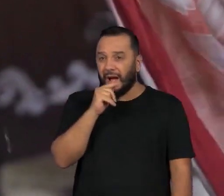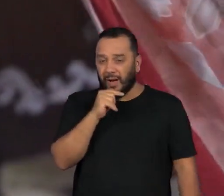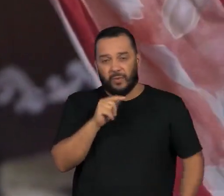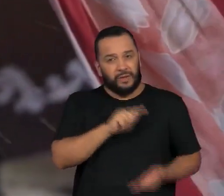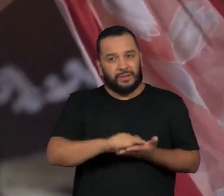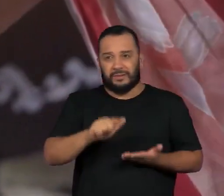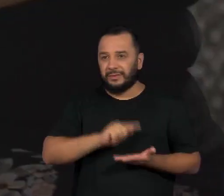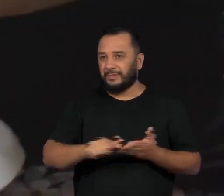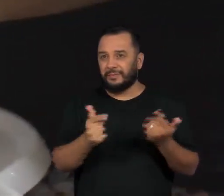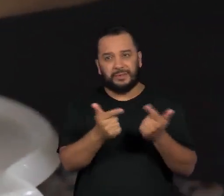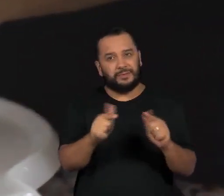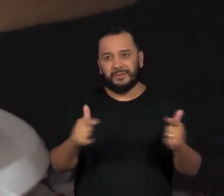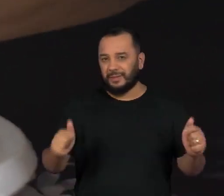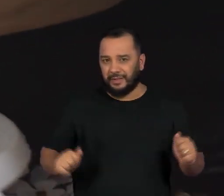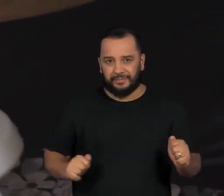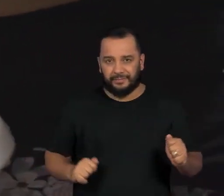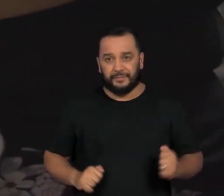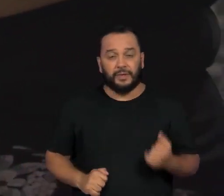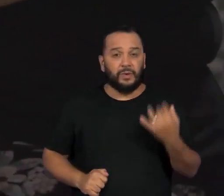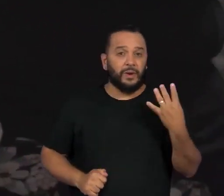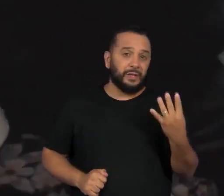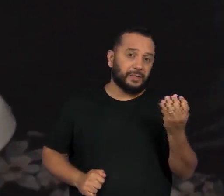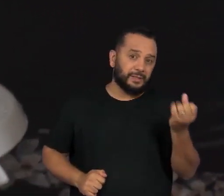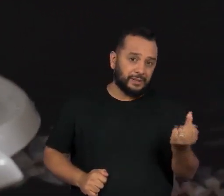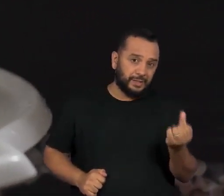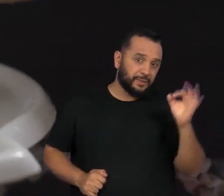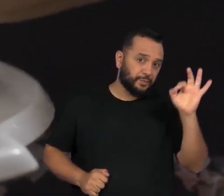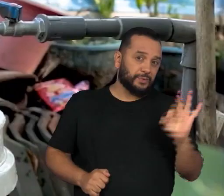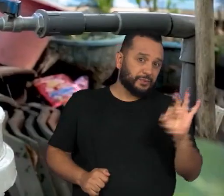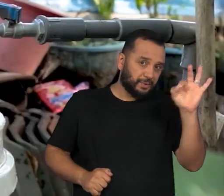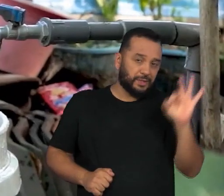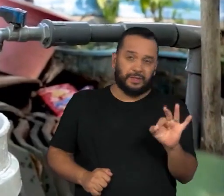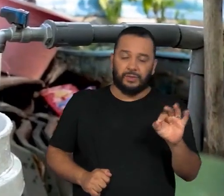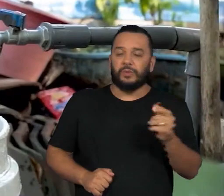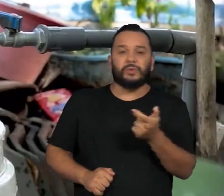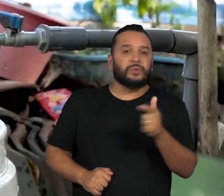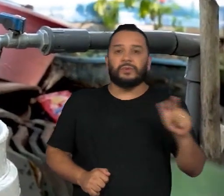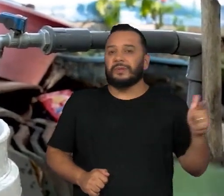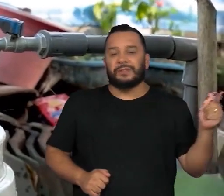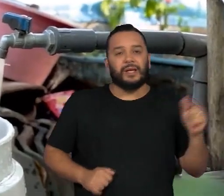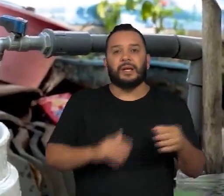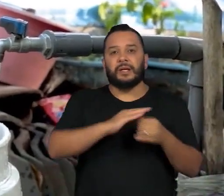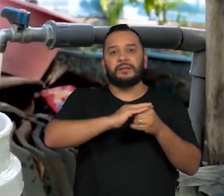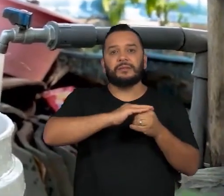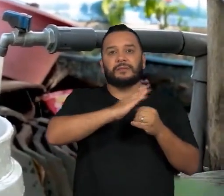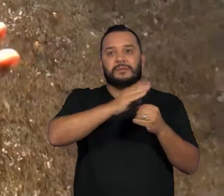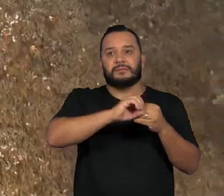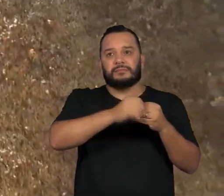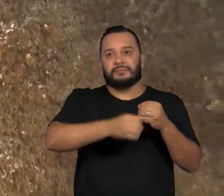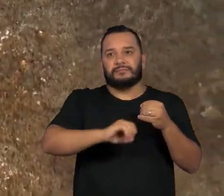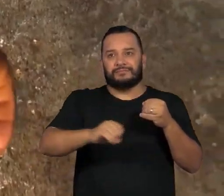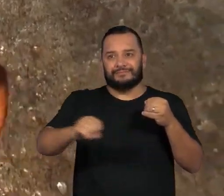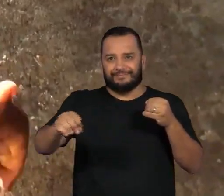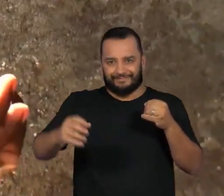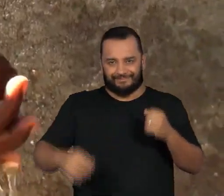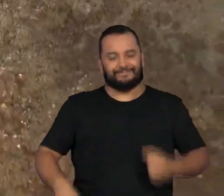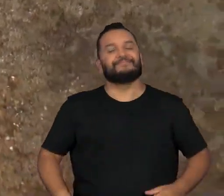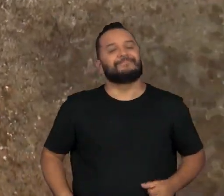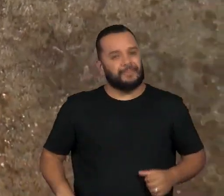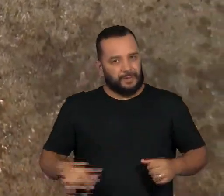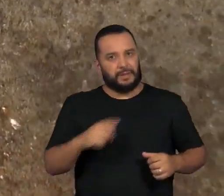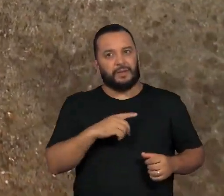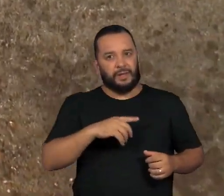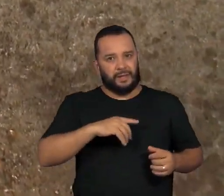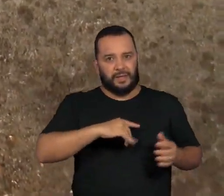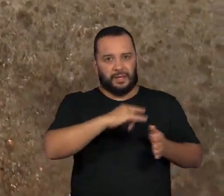Outros 46%, quase metade do planeta, não tem acesso a saneamento básico. O documento das Nações